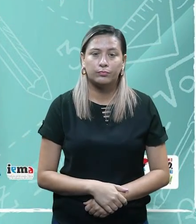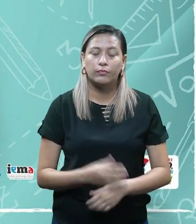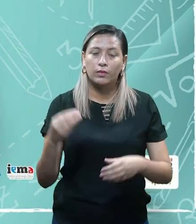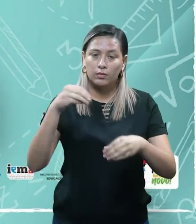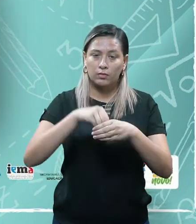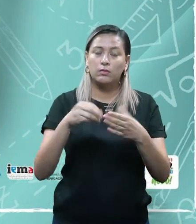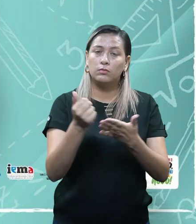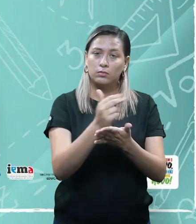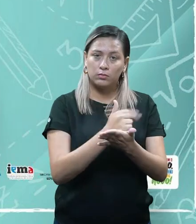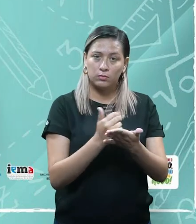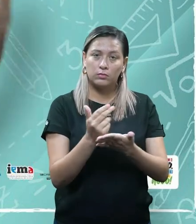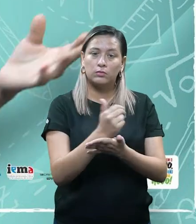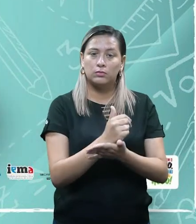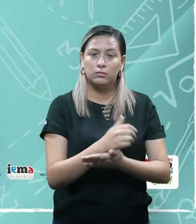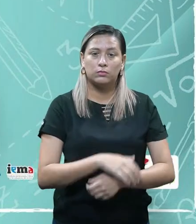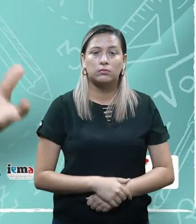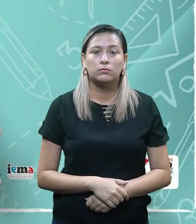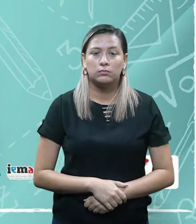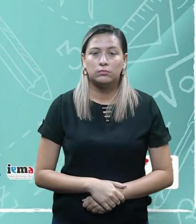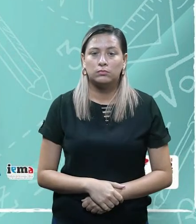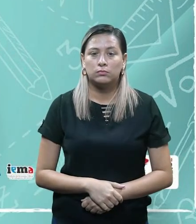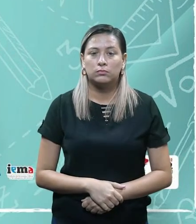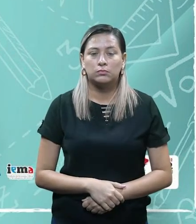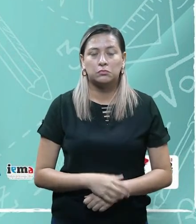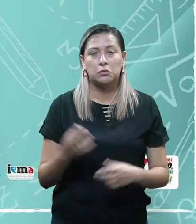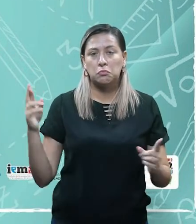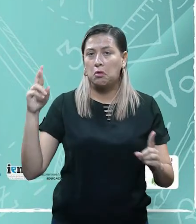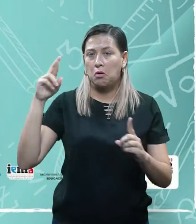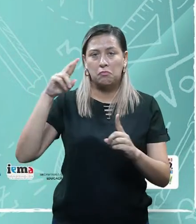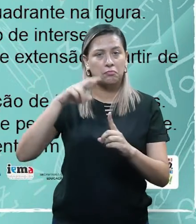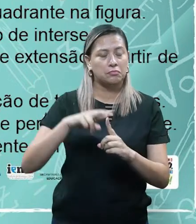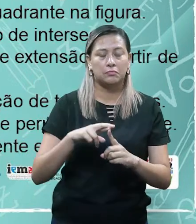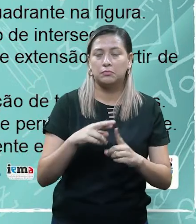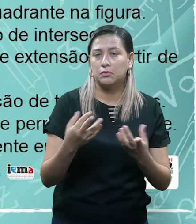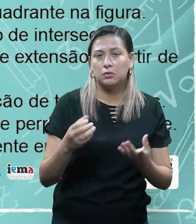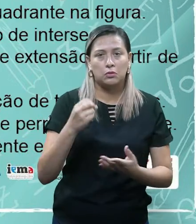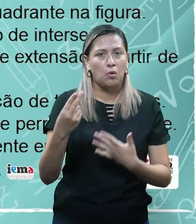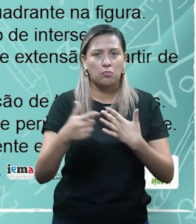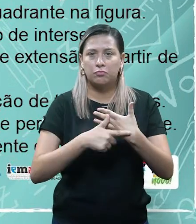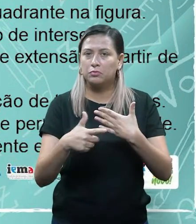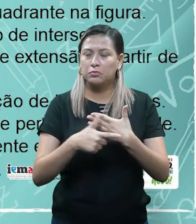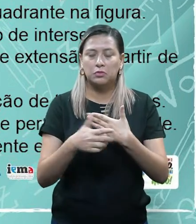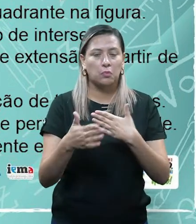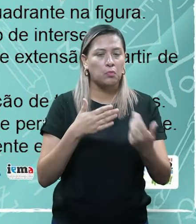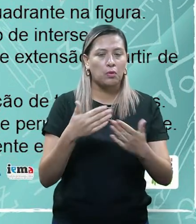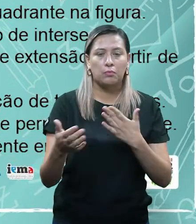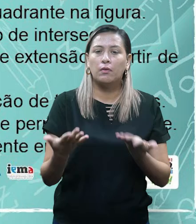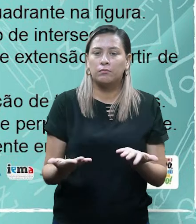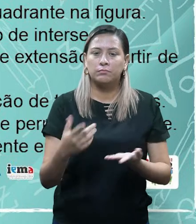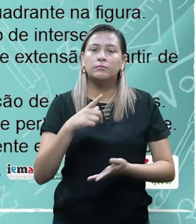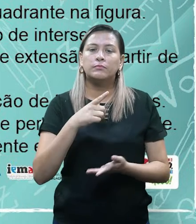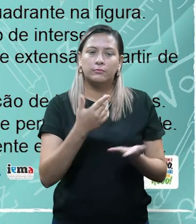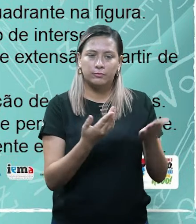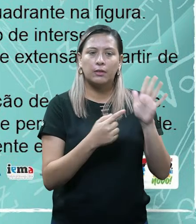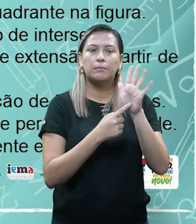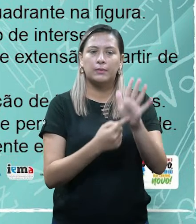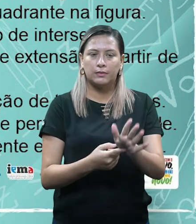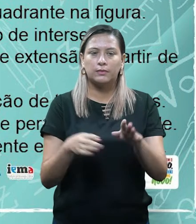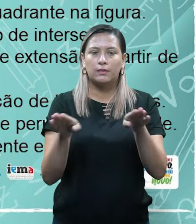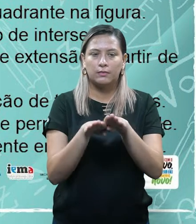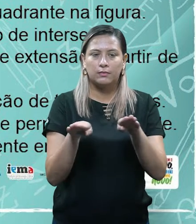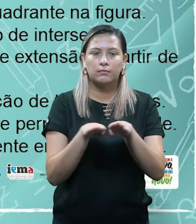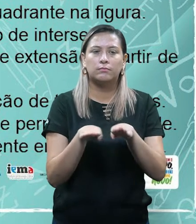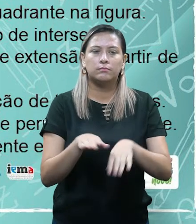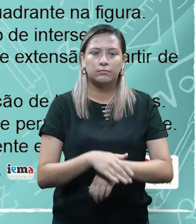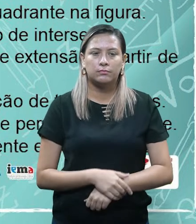né, para puxar como referência para alguma funcionalidade, também vai aparecer isso aí, ó, um quadradinho com um